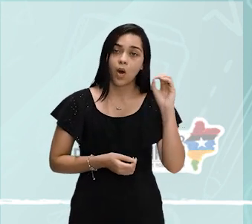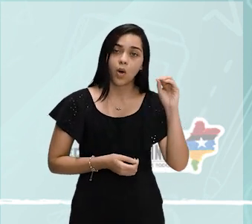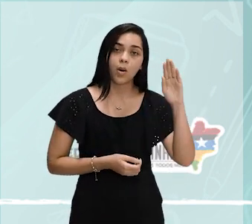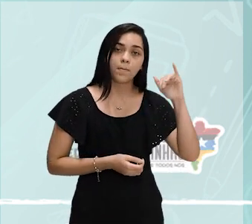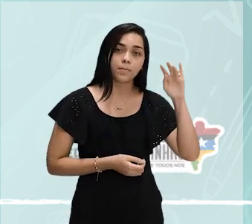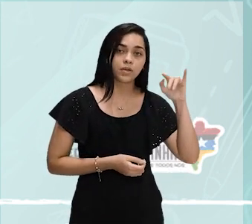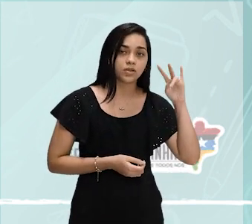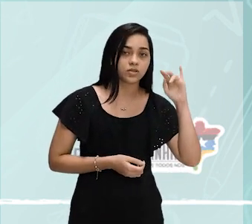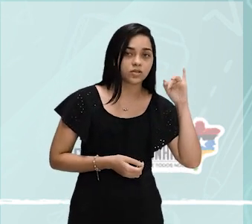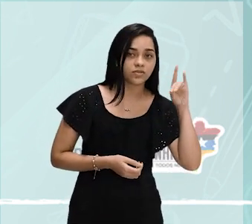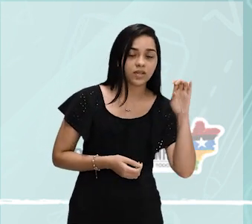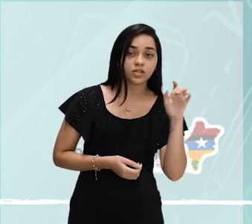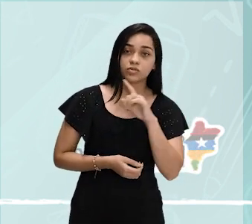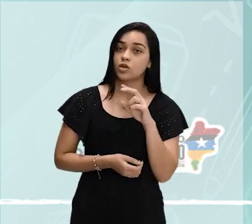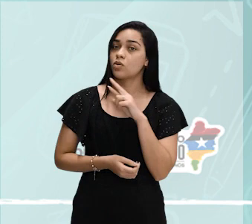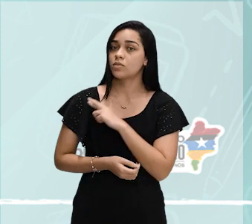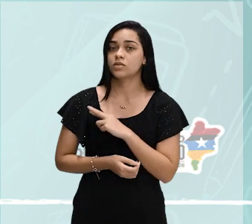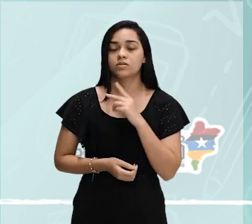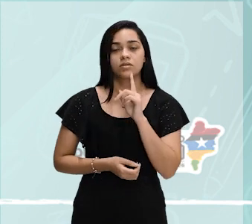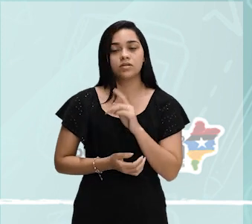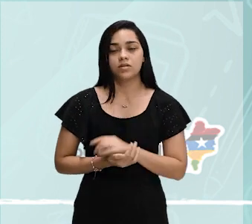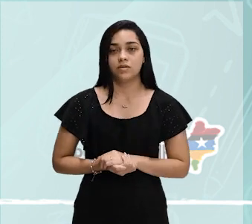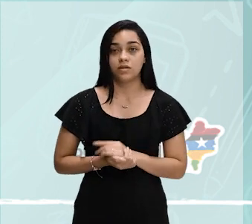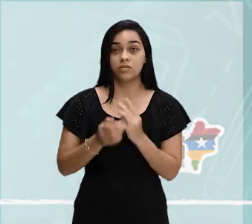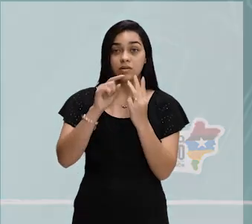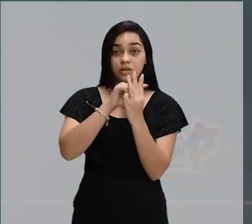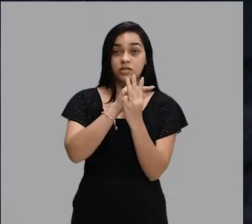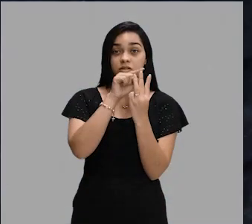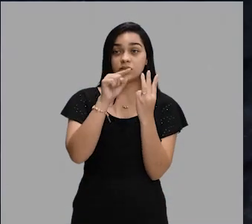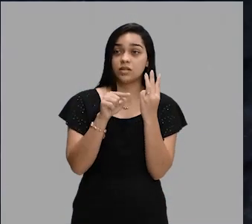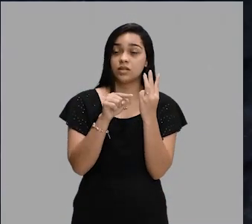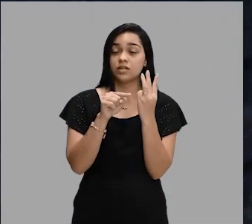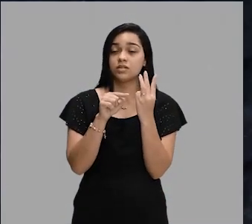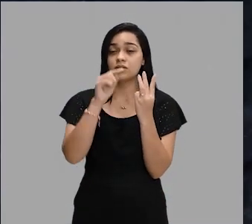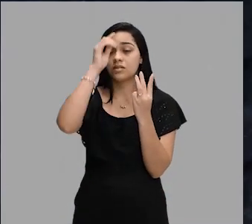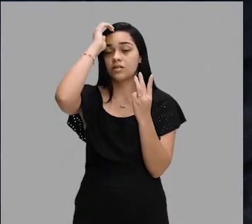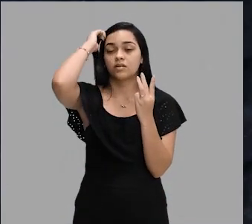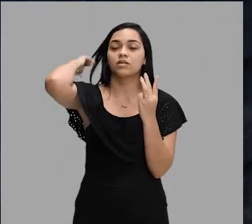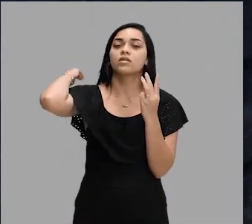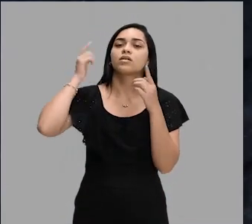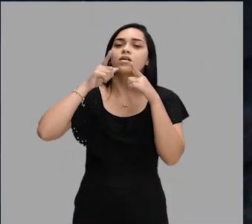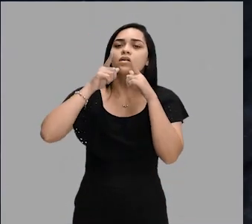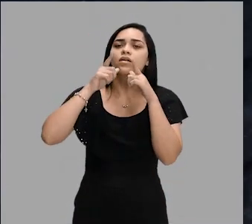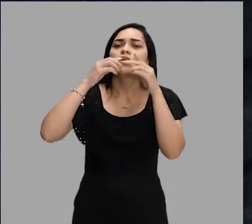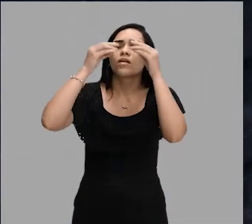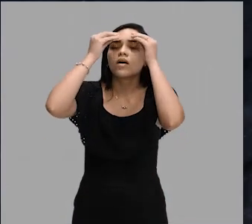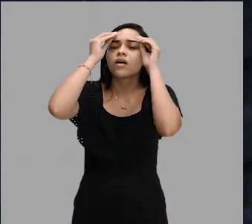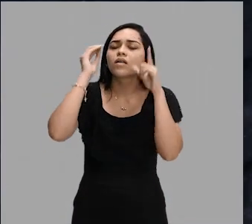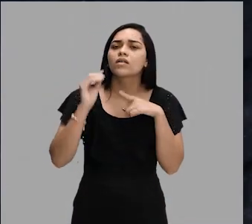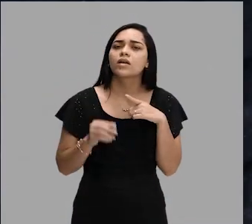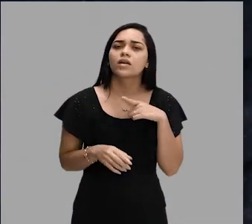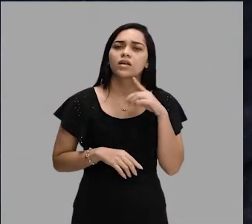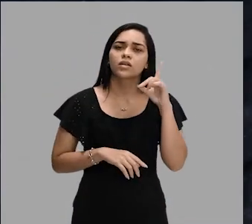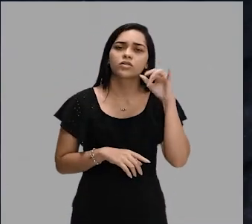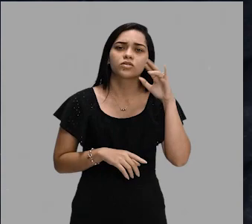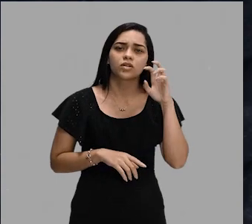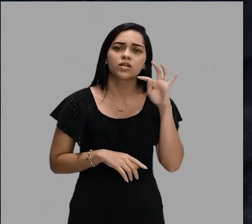objetividade, não é romantismo, tá certo? Então, dessas três aqui, linguagem direta, a gente tem